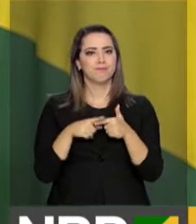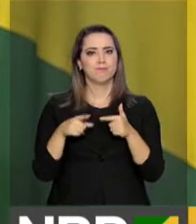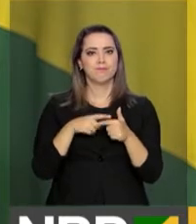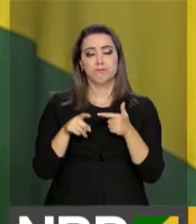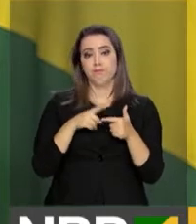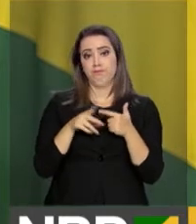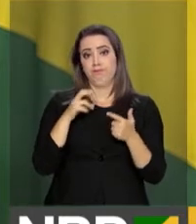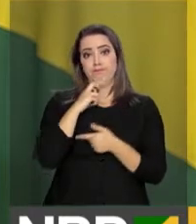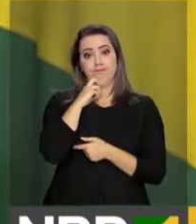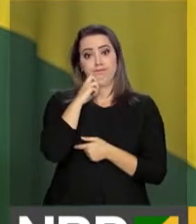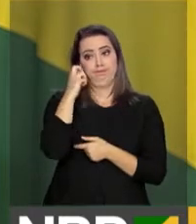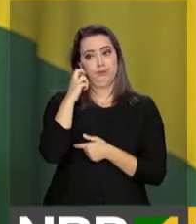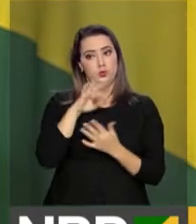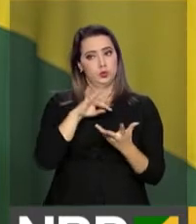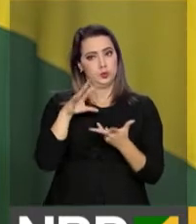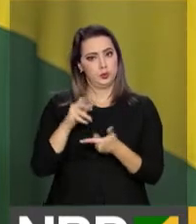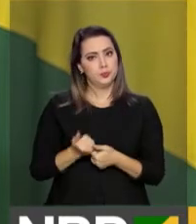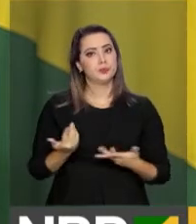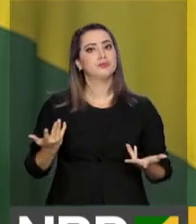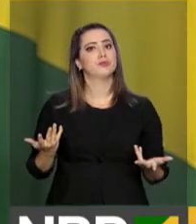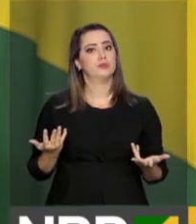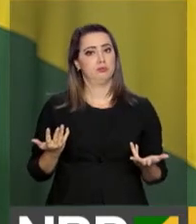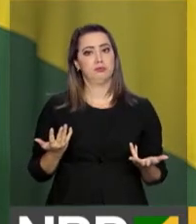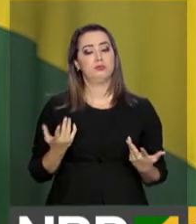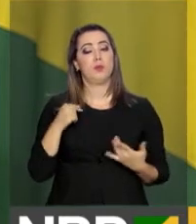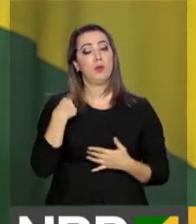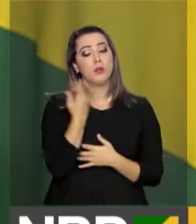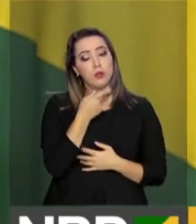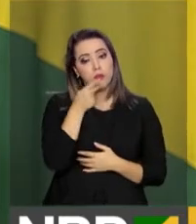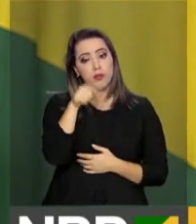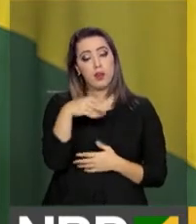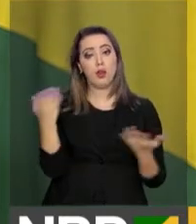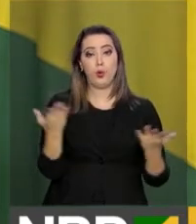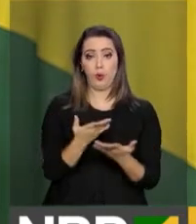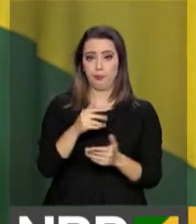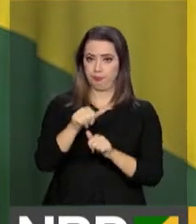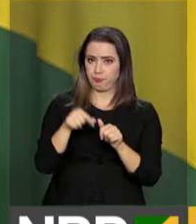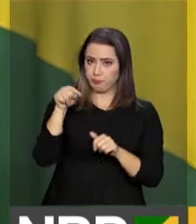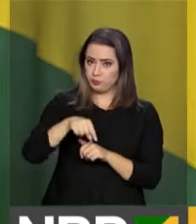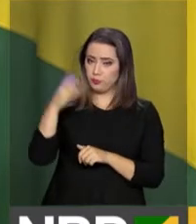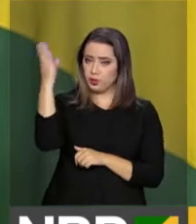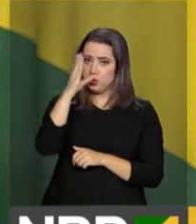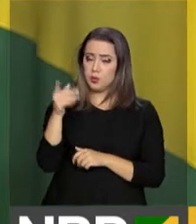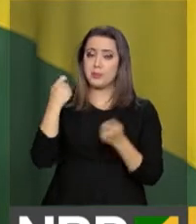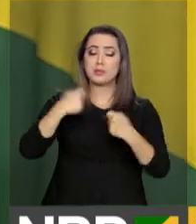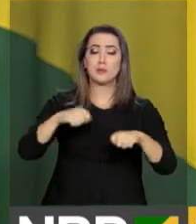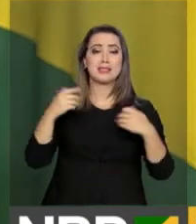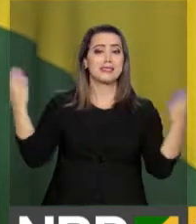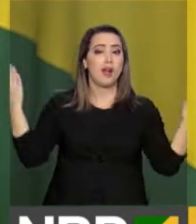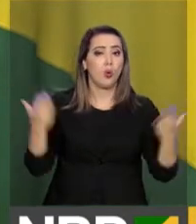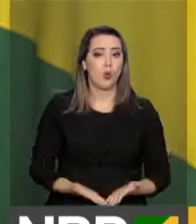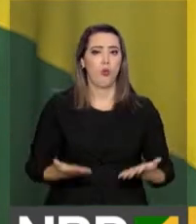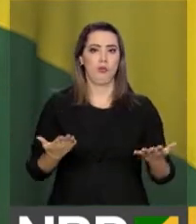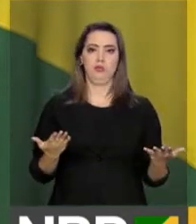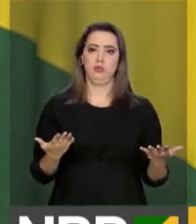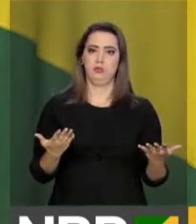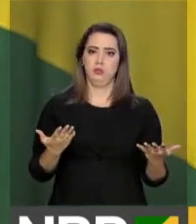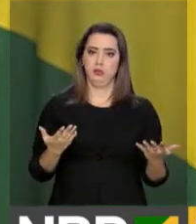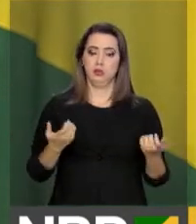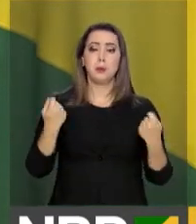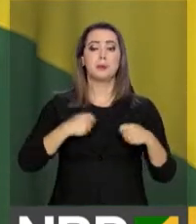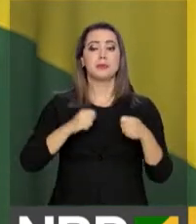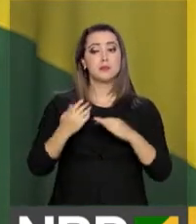então quando eu chego no tópico da previdência eu digo nós precisamos fazer lá já e aí é interessante nós